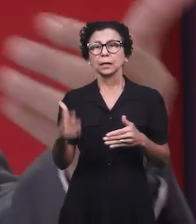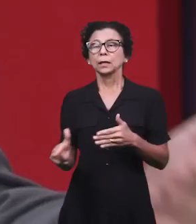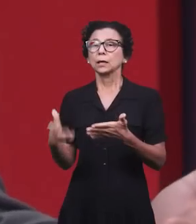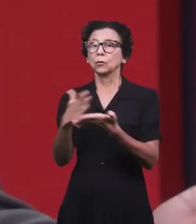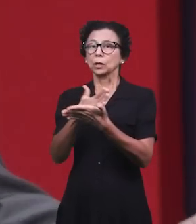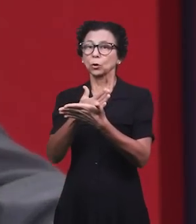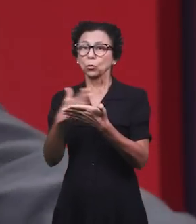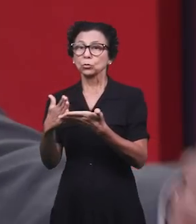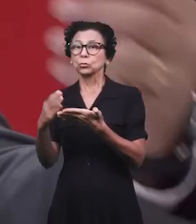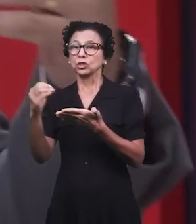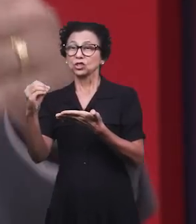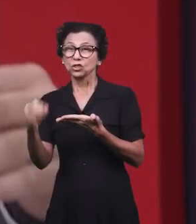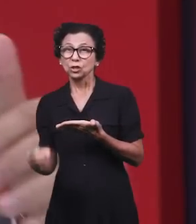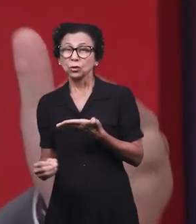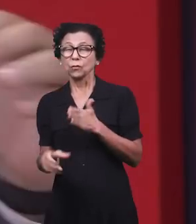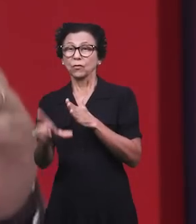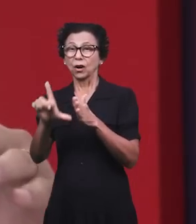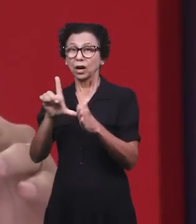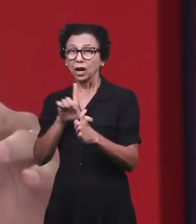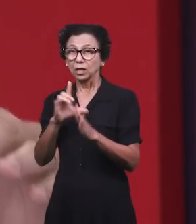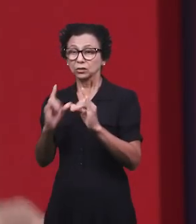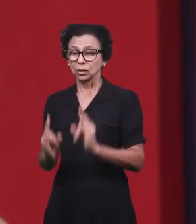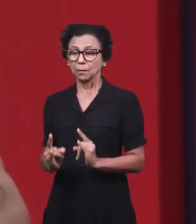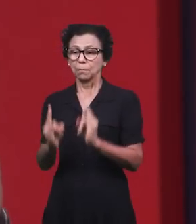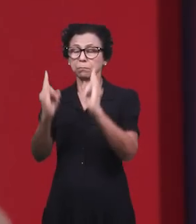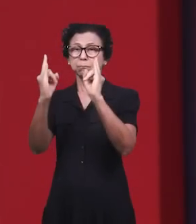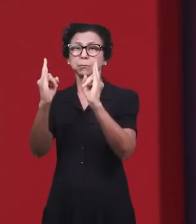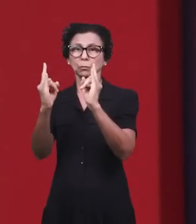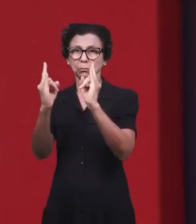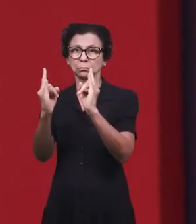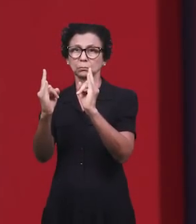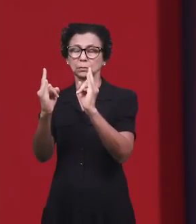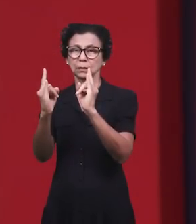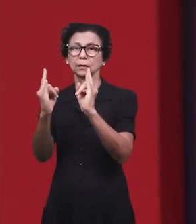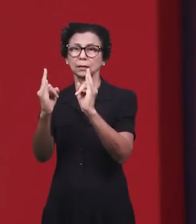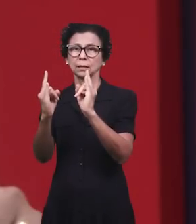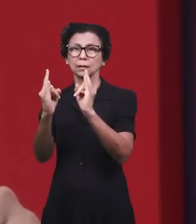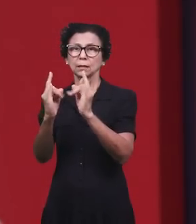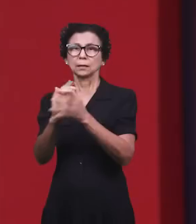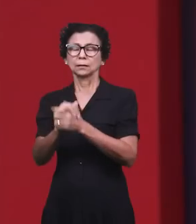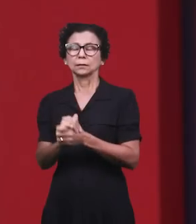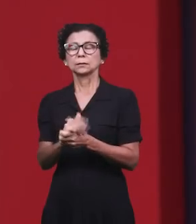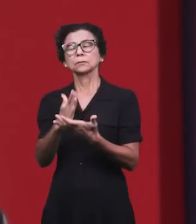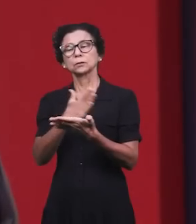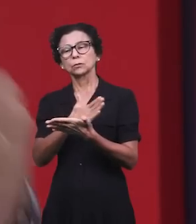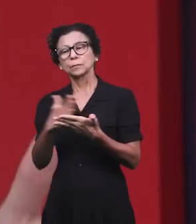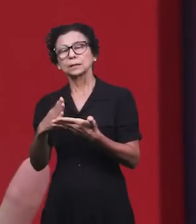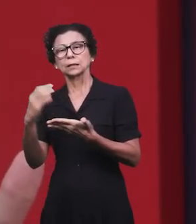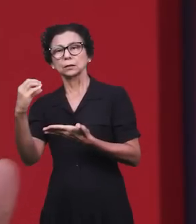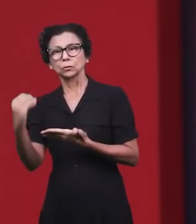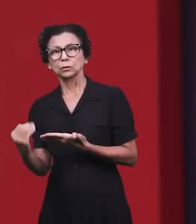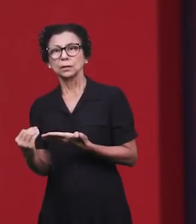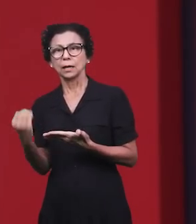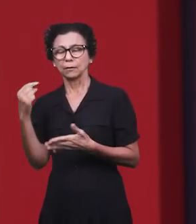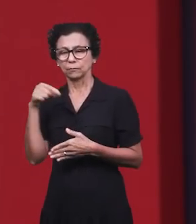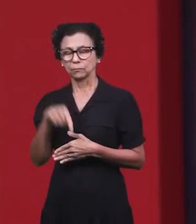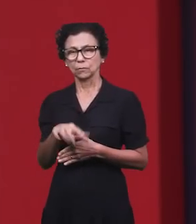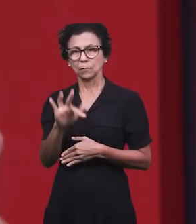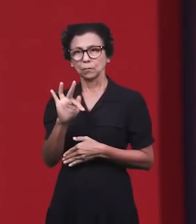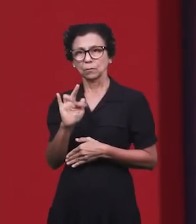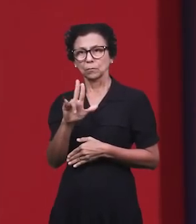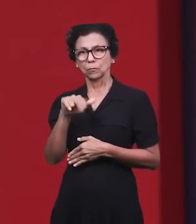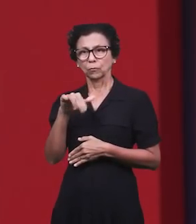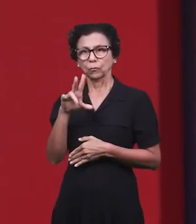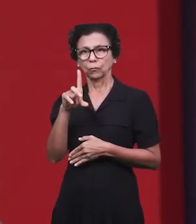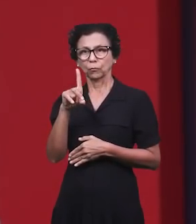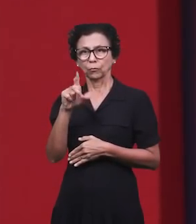construir novamente algo que já existia, o fundamento. Então, o segredo da reconstrução está muito ligado à fundação. E aí, quando eu falo